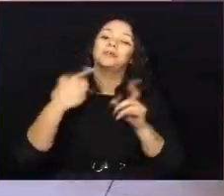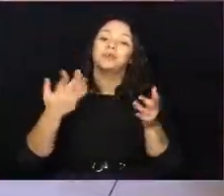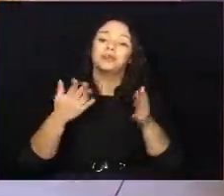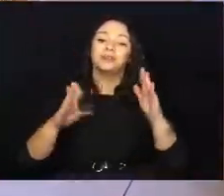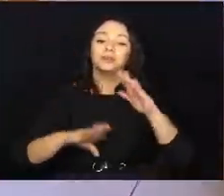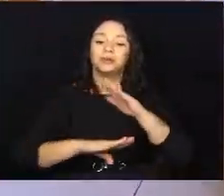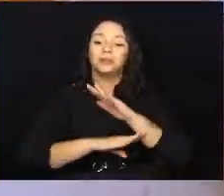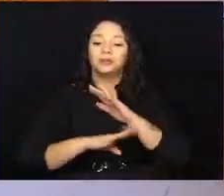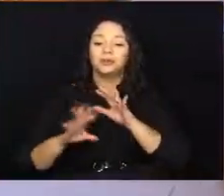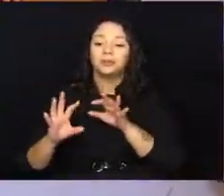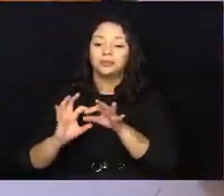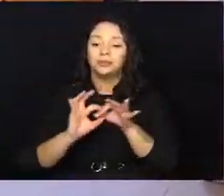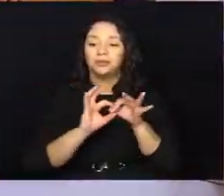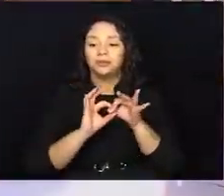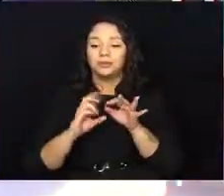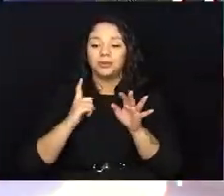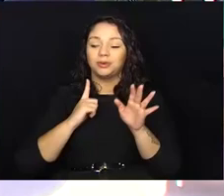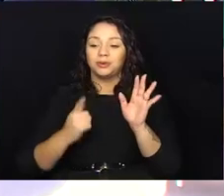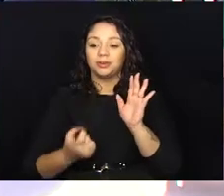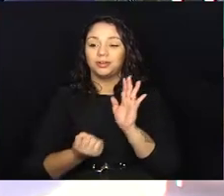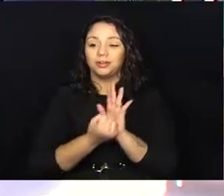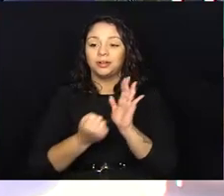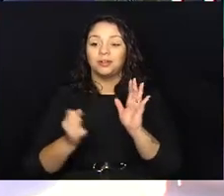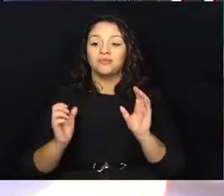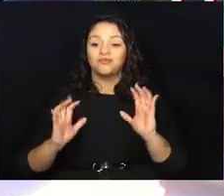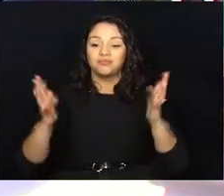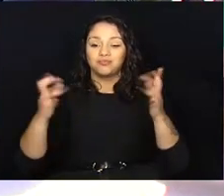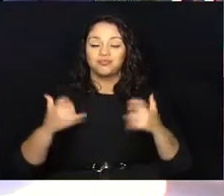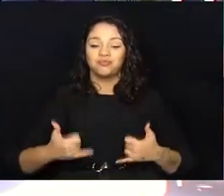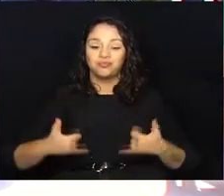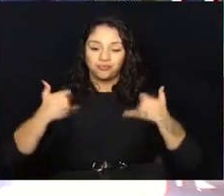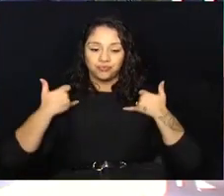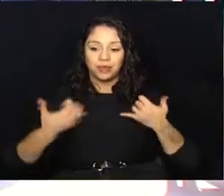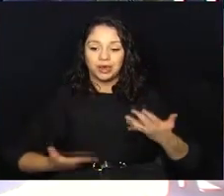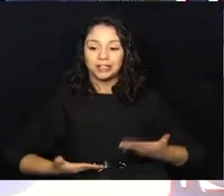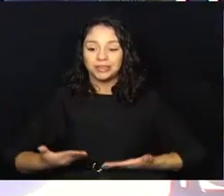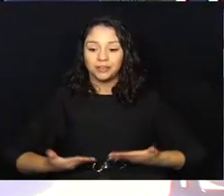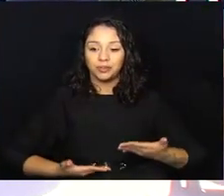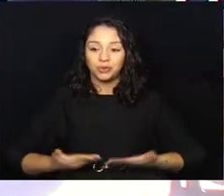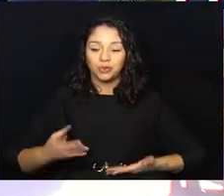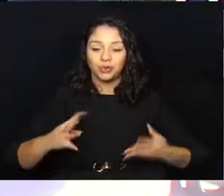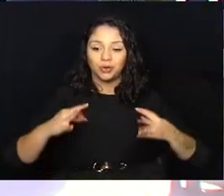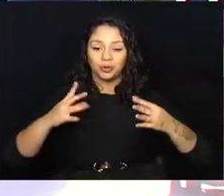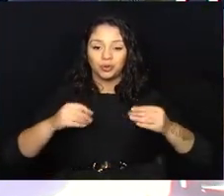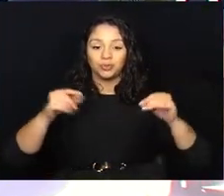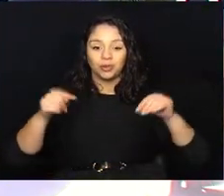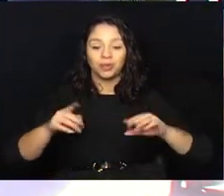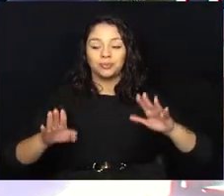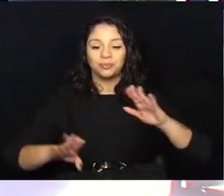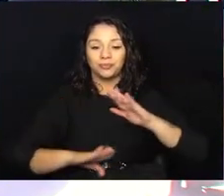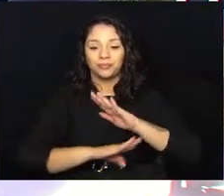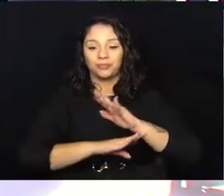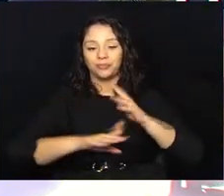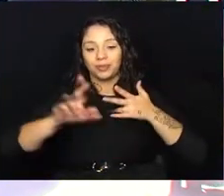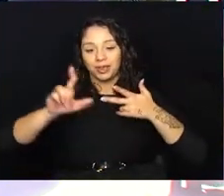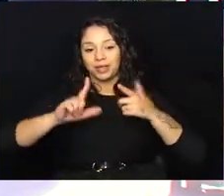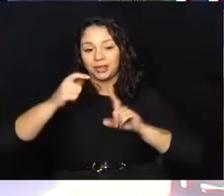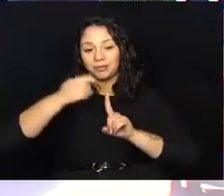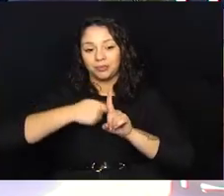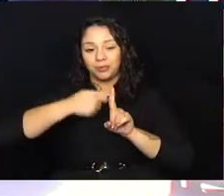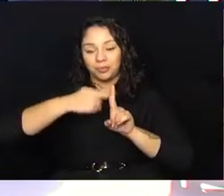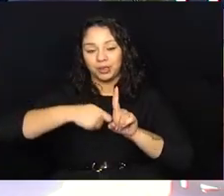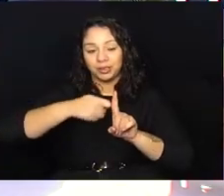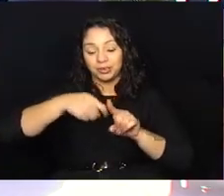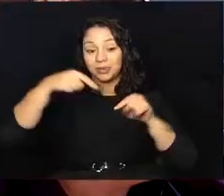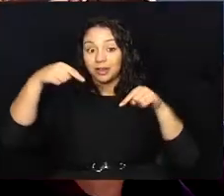do programa Câmara Integrada, que marca a comemoração de aniversário dos servidores e servidoras da Casa de Leis de